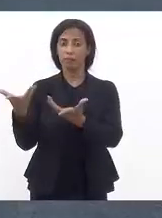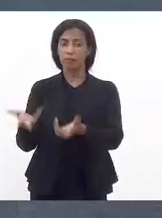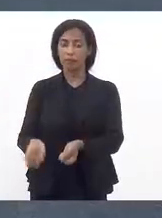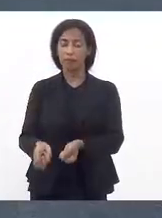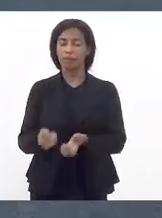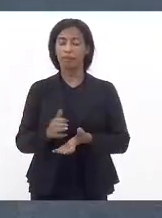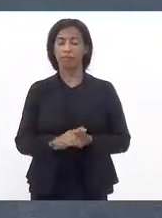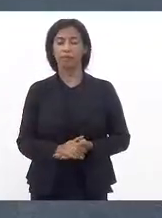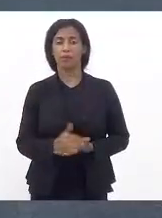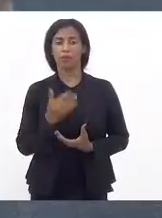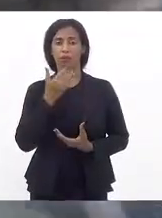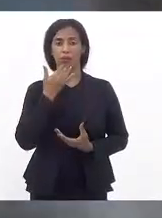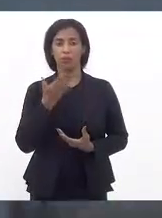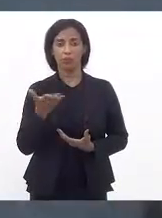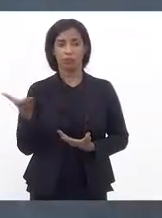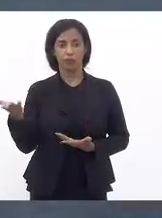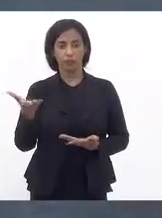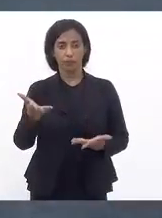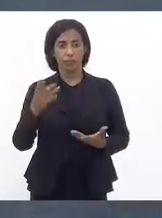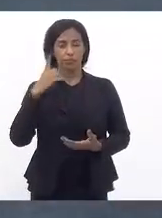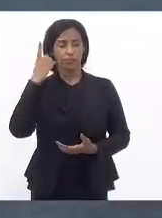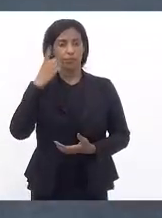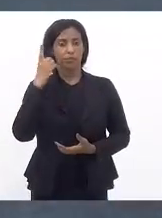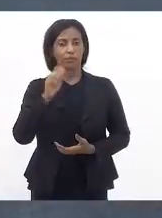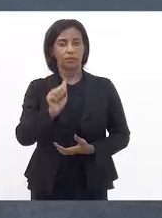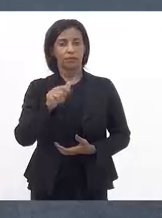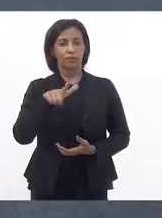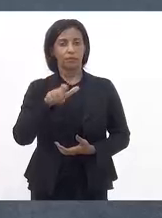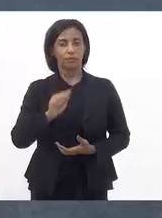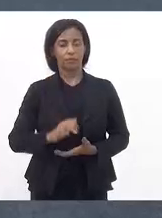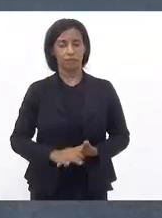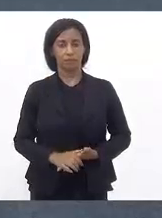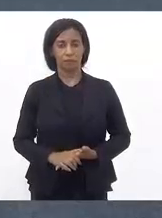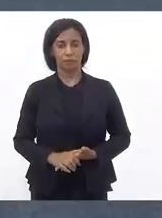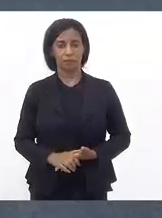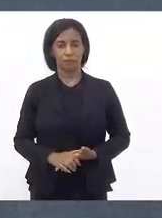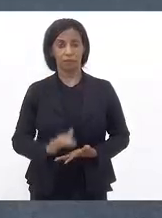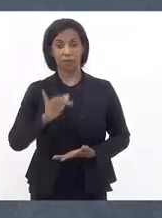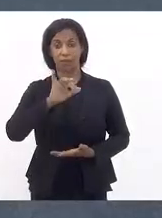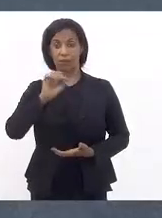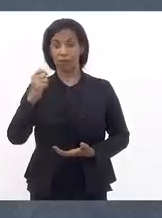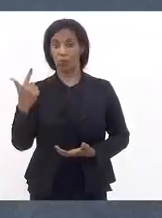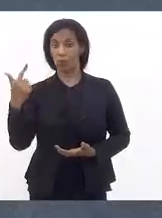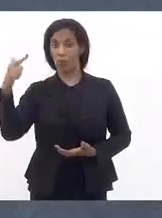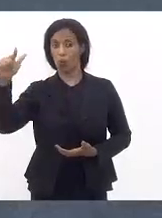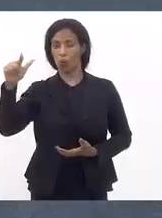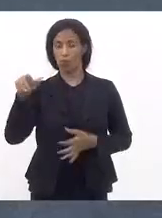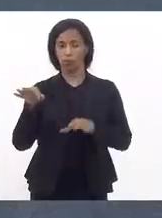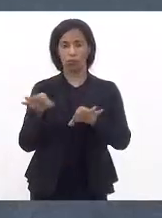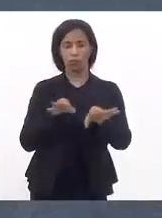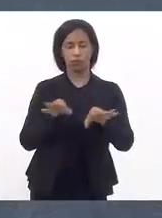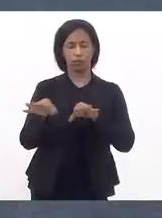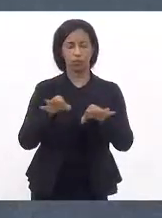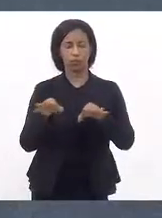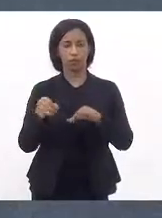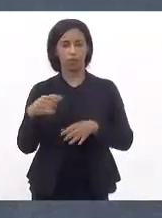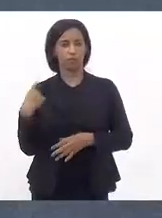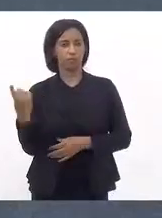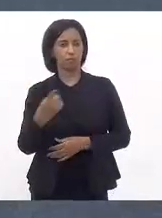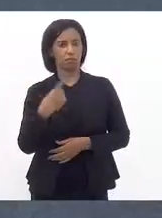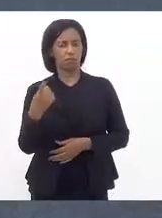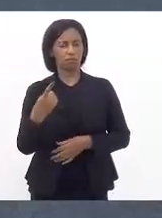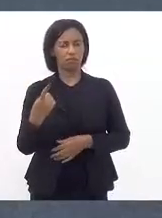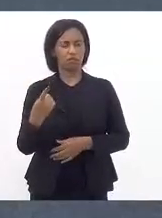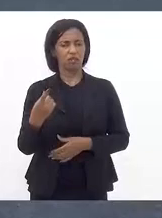aceitar a solicitação que foi feita pela deputada Alana passo isso é um outro protesto é que a gente